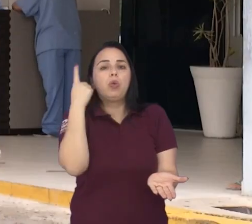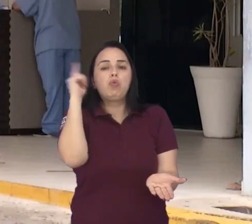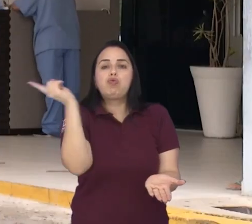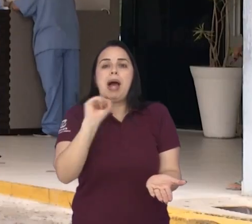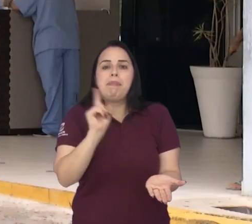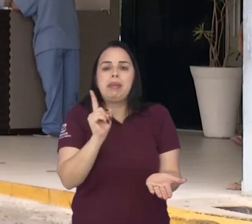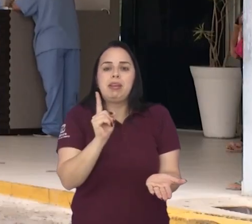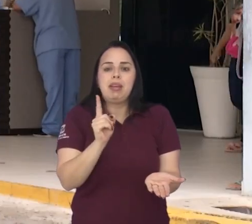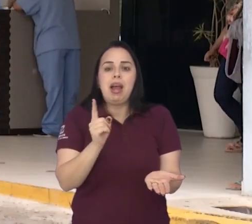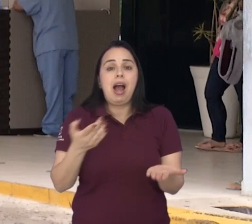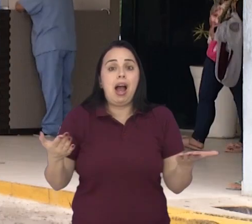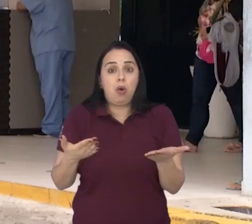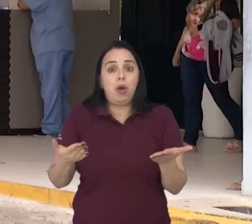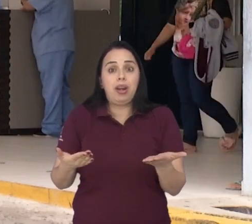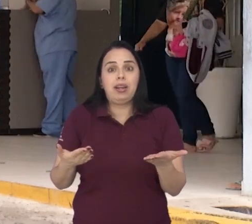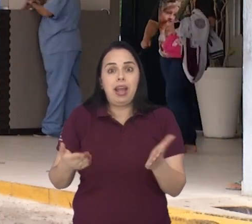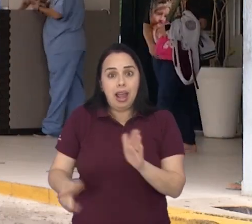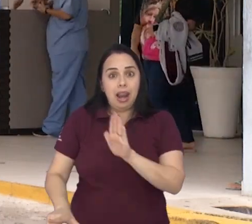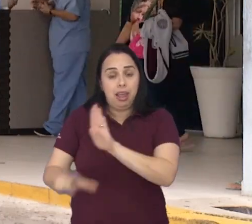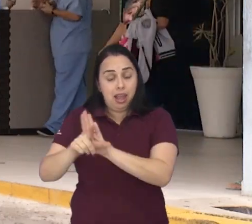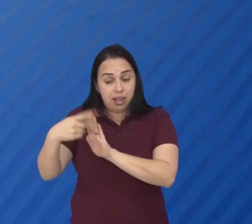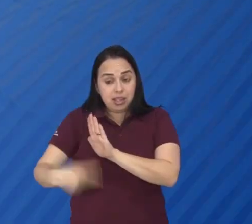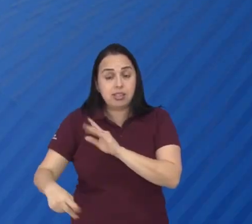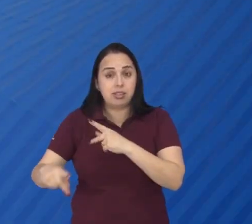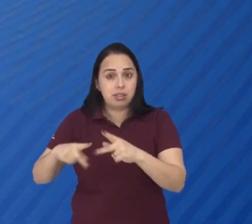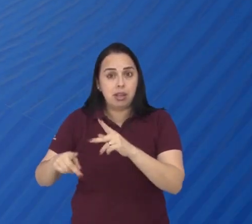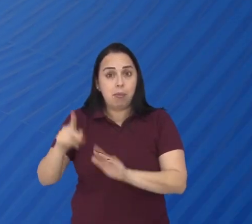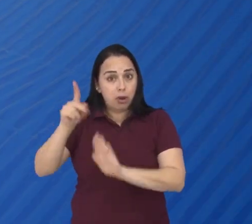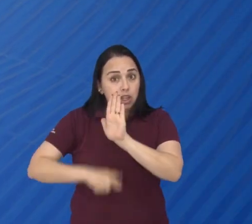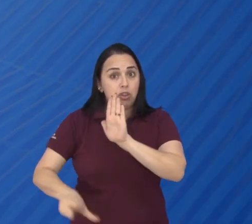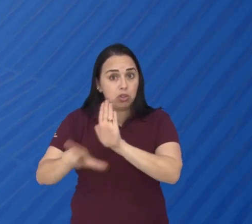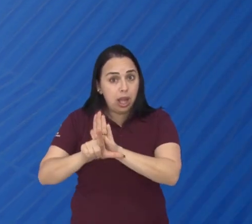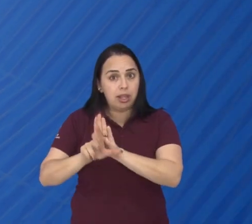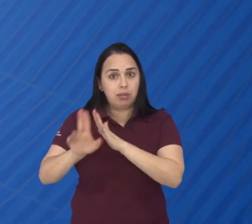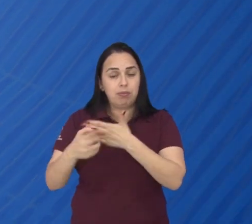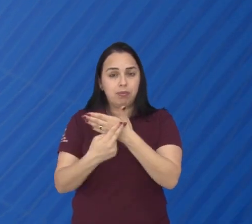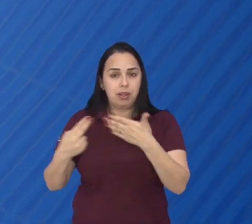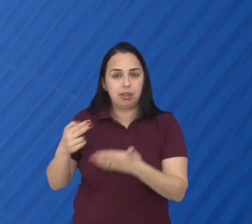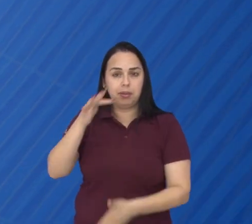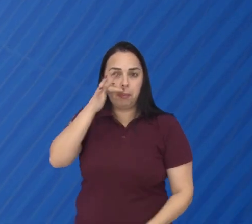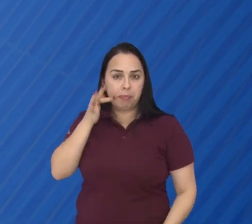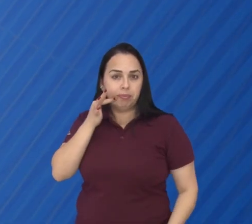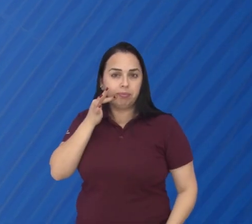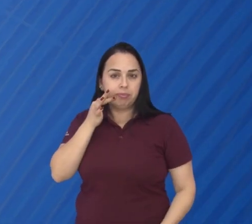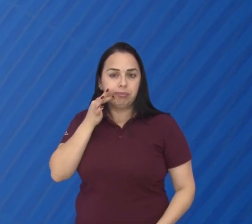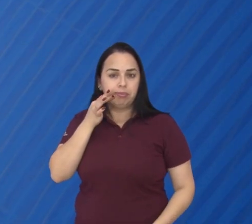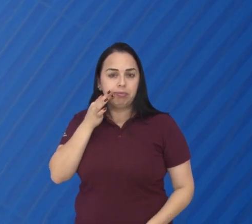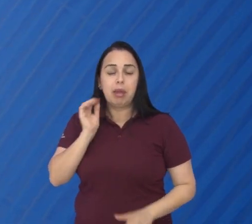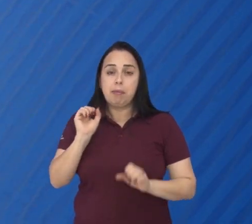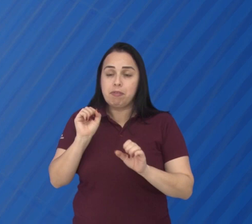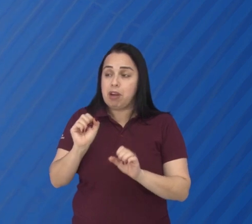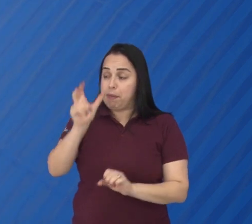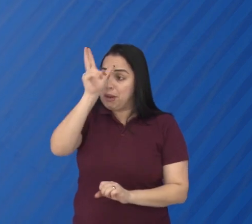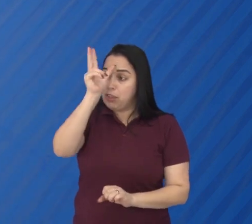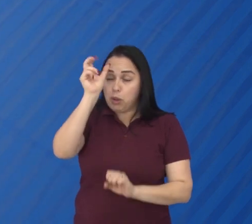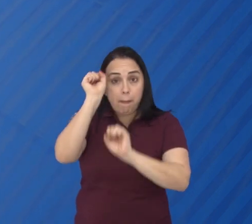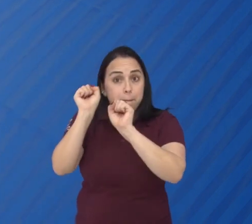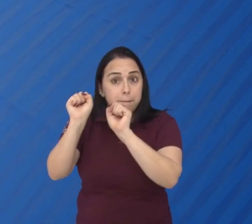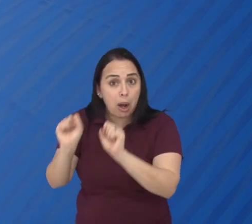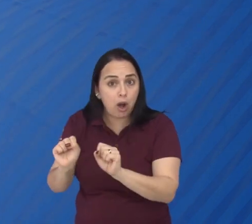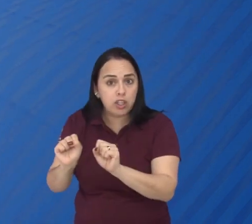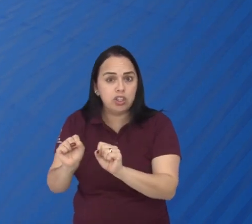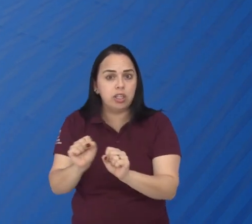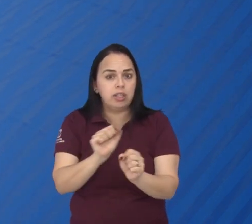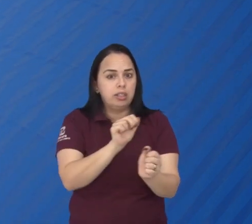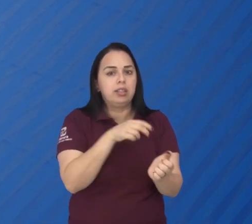internados em hospitais agora é lei em São José. O projeto de lei aprovado, de autoria do vereador Fabião Zagueiro, autoriza a